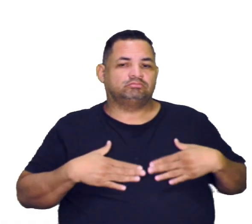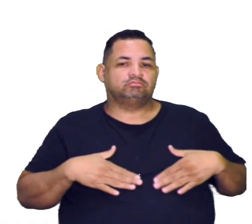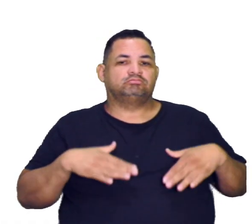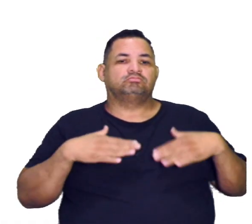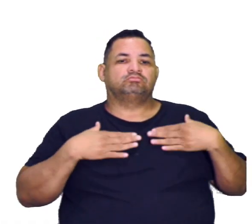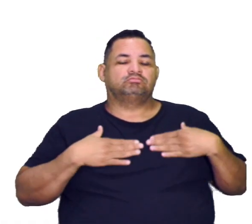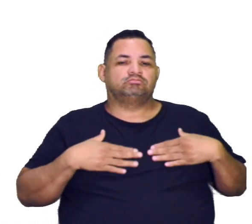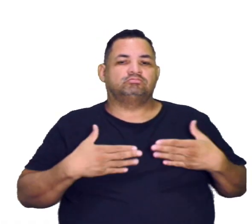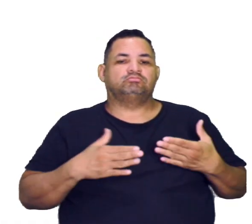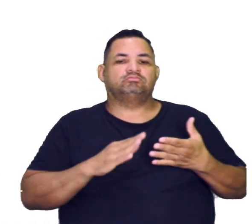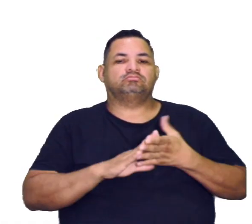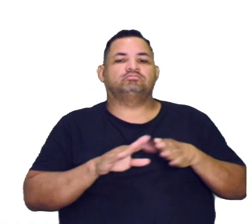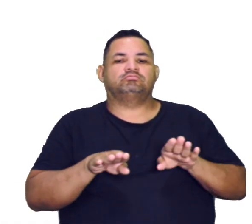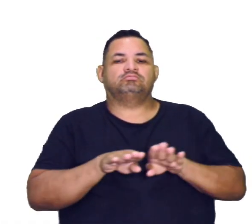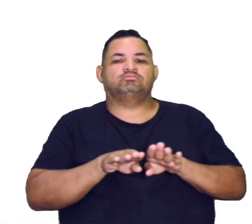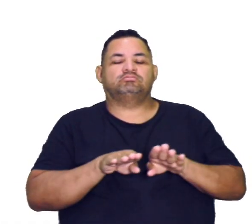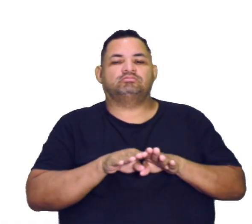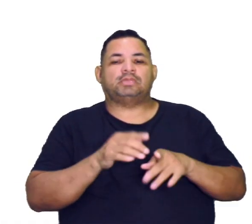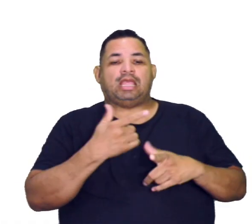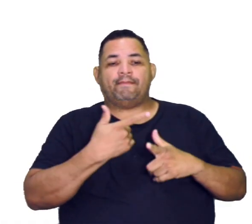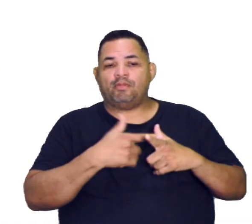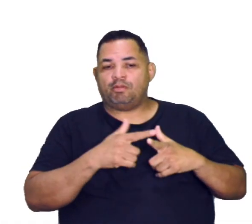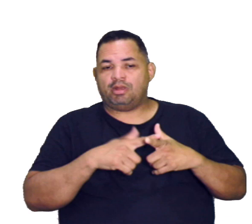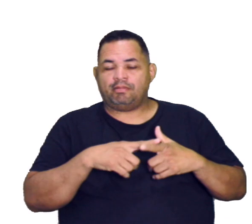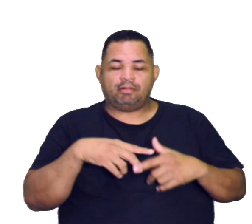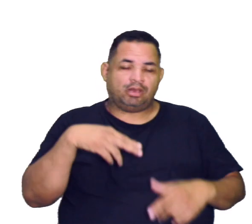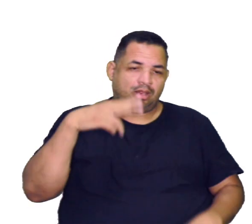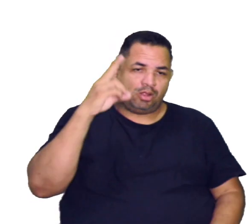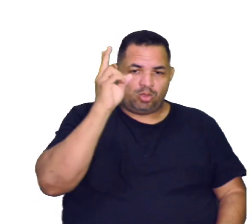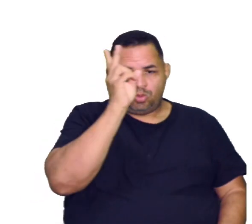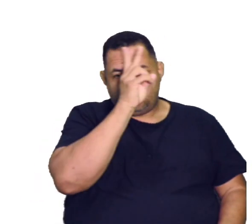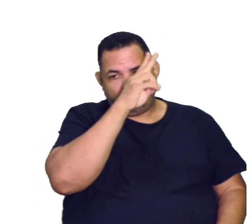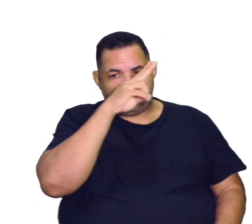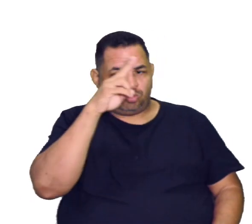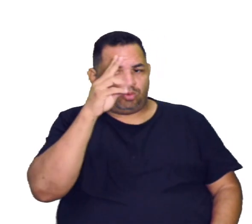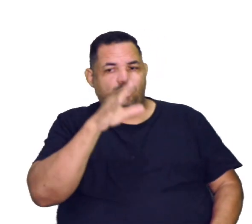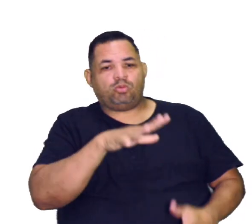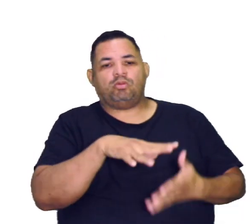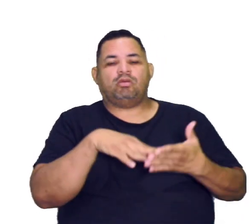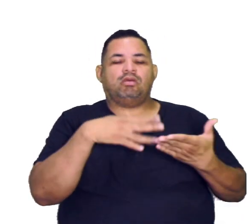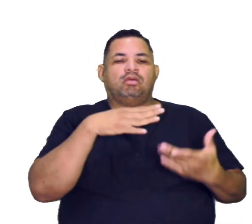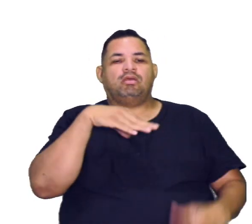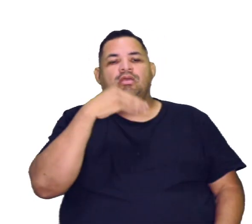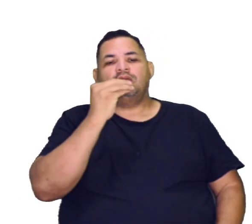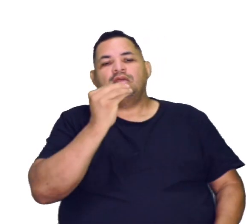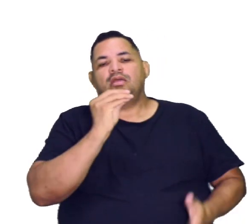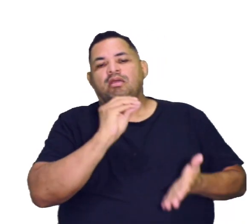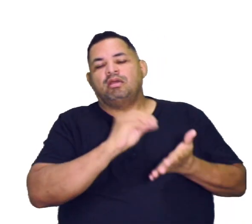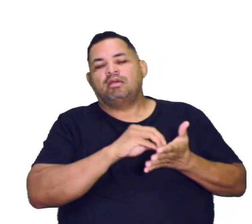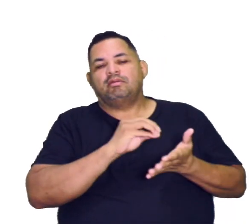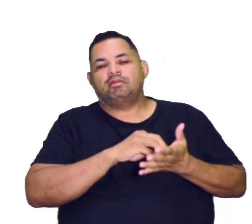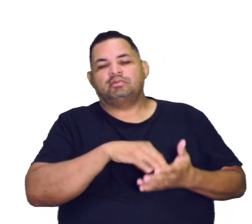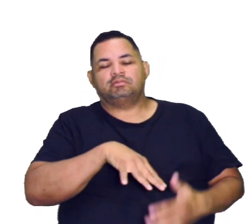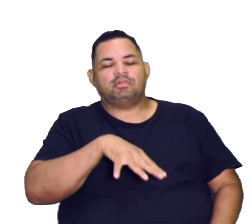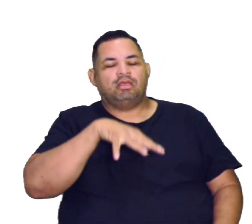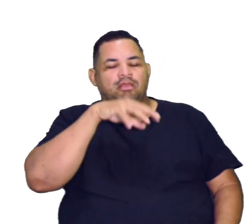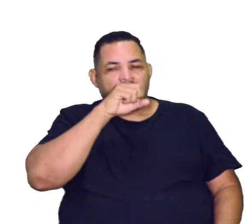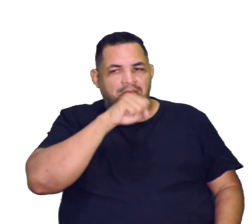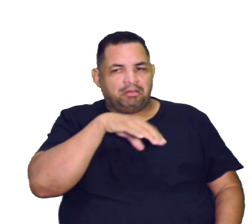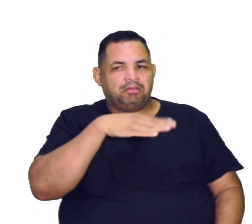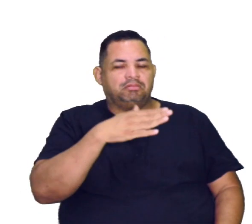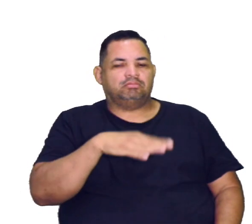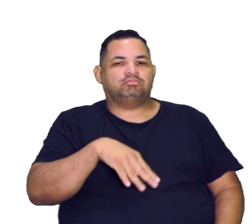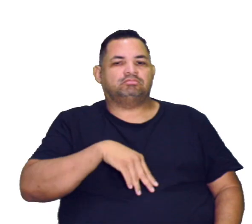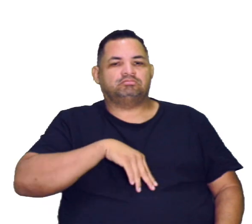de sangue aí nas pernas, vai dar uma tontura, vai faltar oxigênio no cérebro, vai causar um desmaio e eu não quero